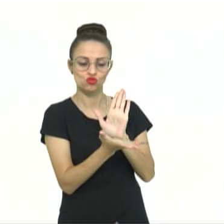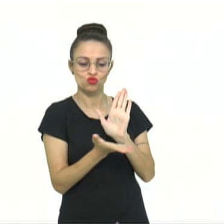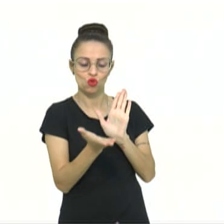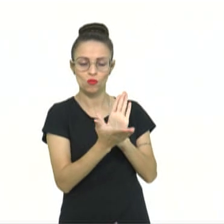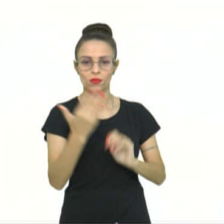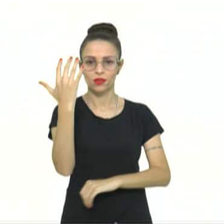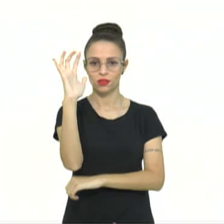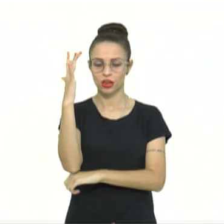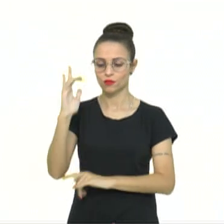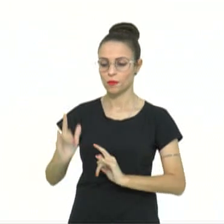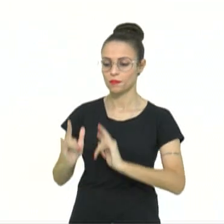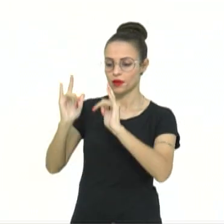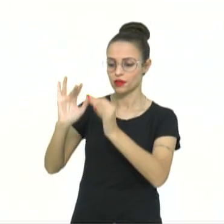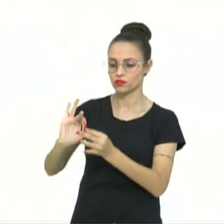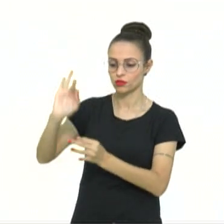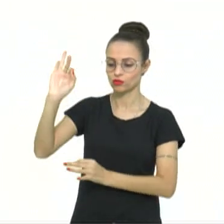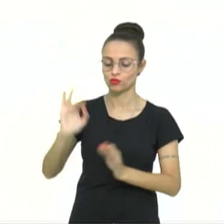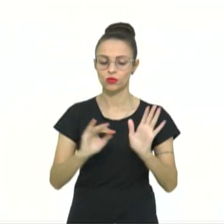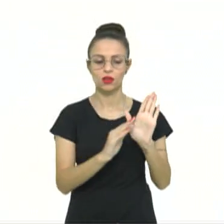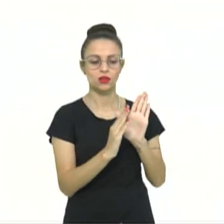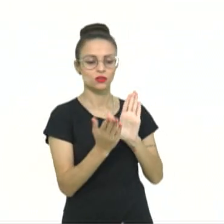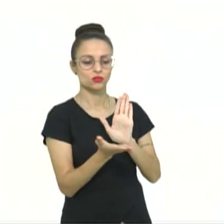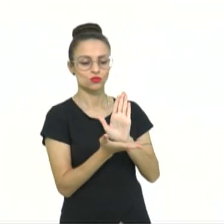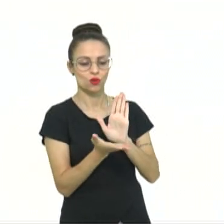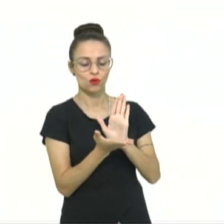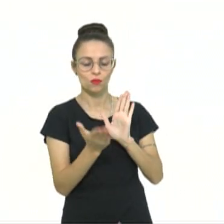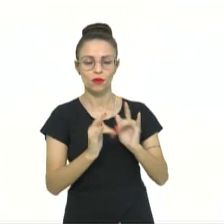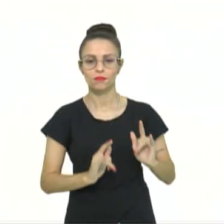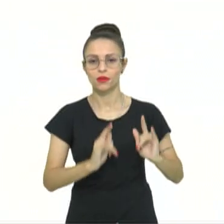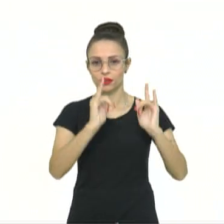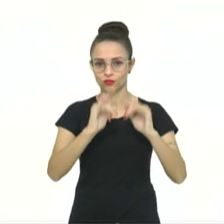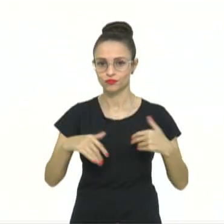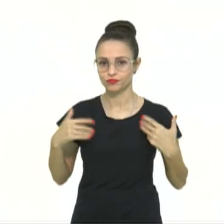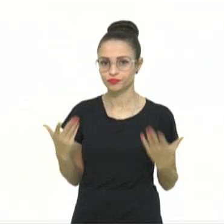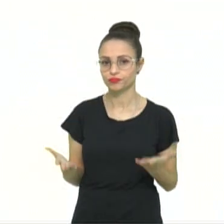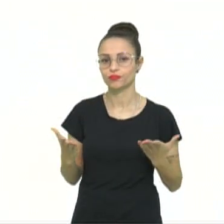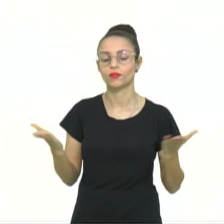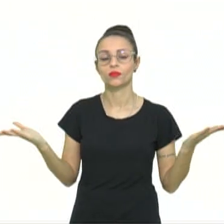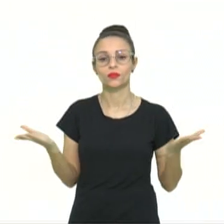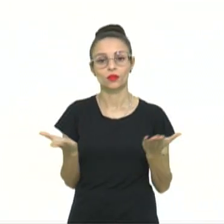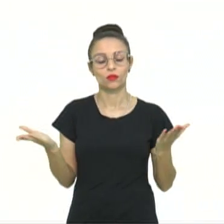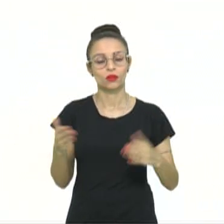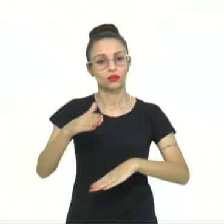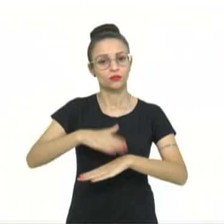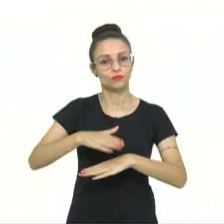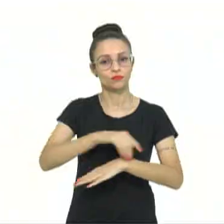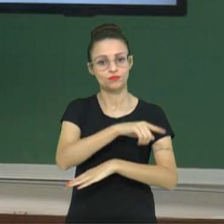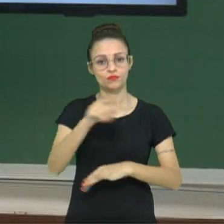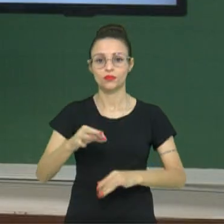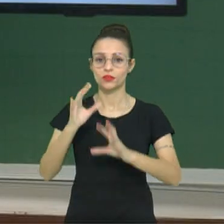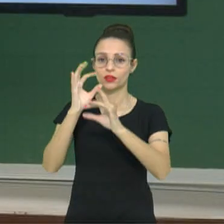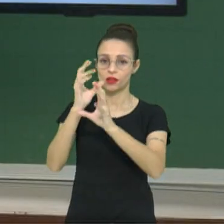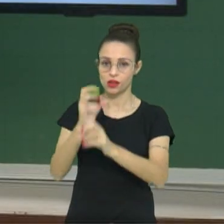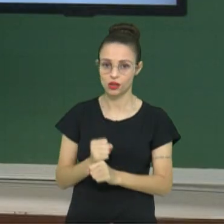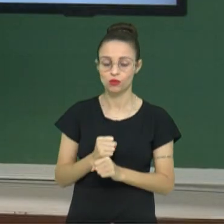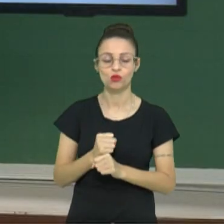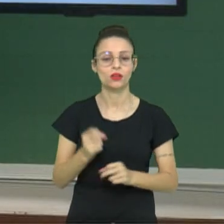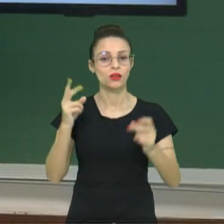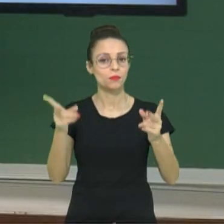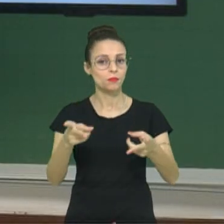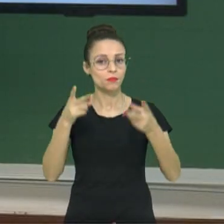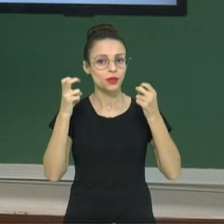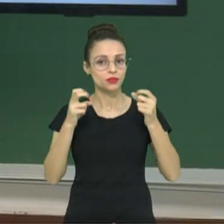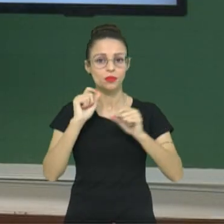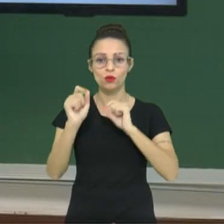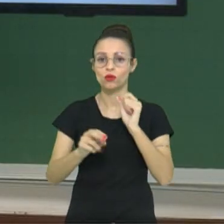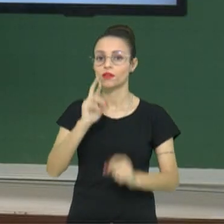tenho a altura do prédio com a sombra do prédio. Então, agora você vai fazer os cálculos e vai observar